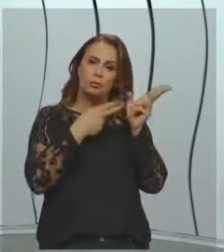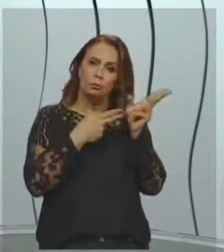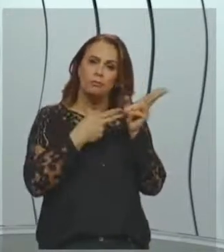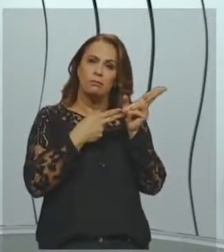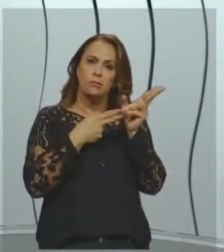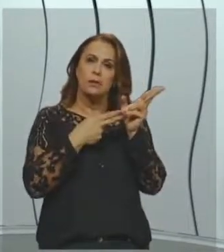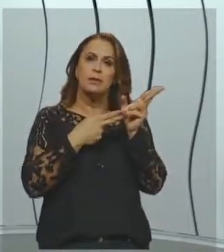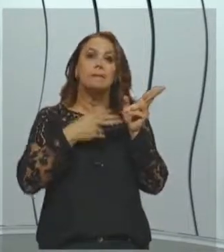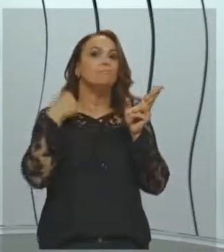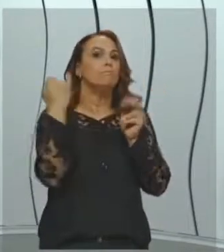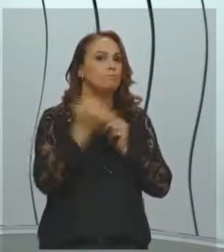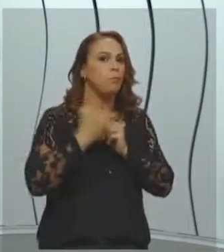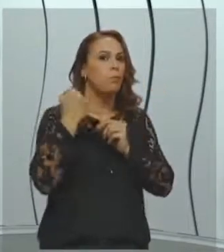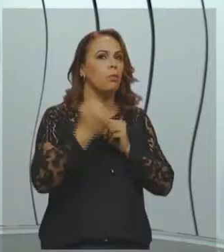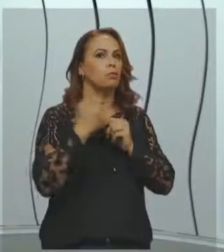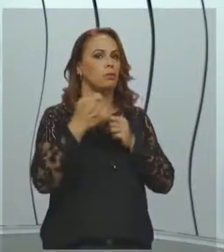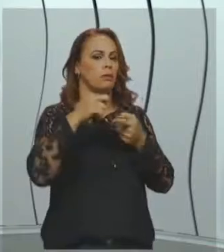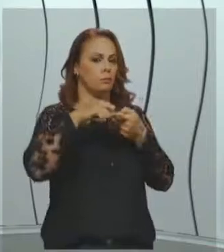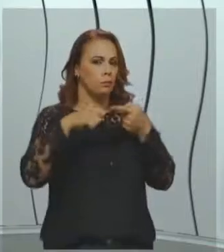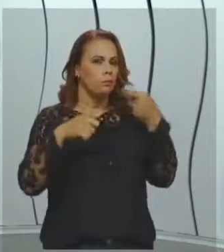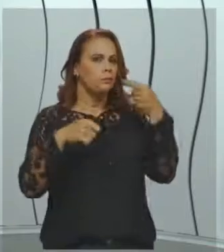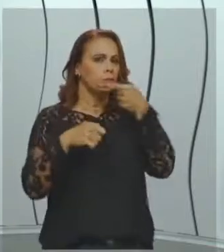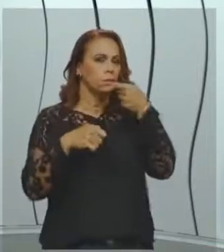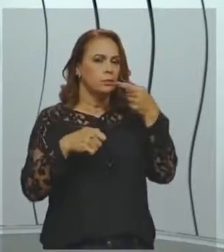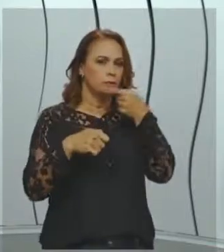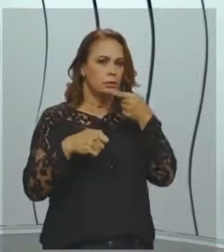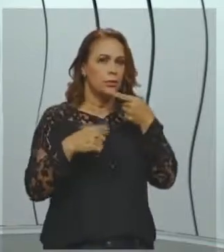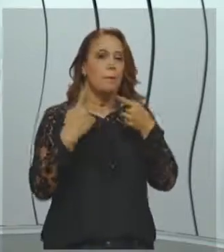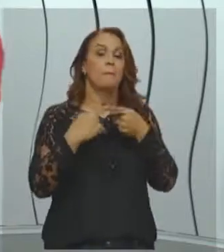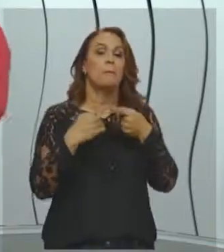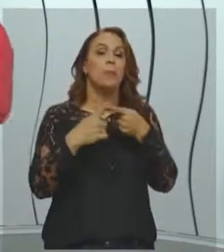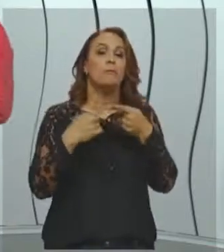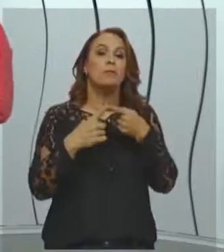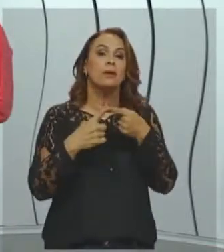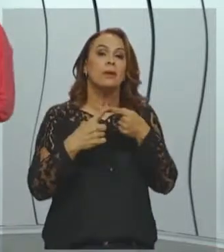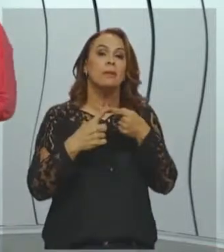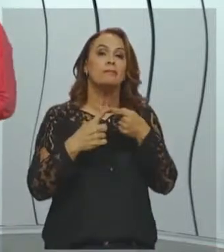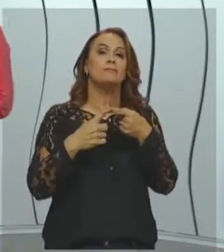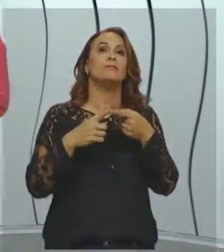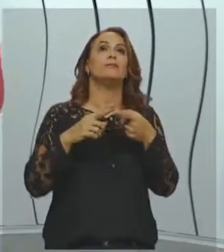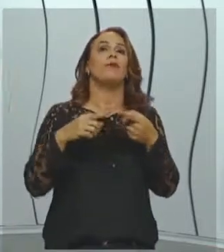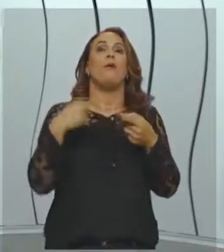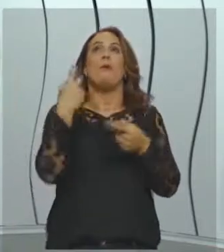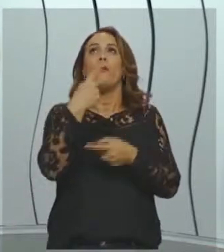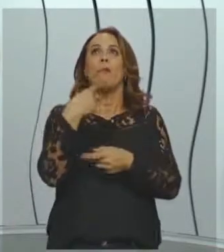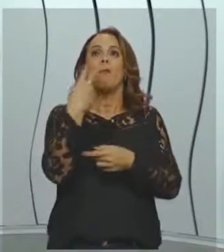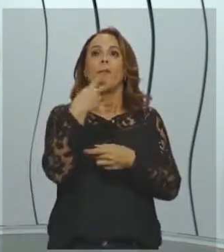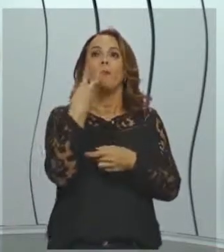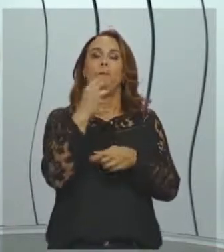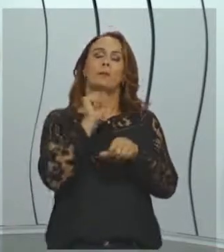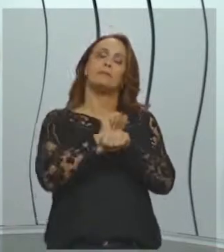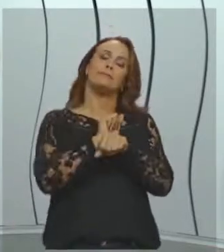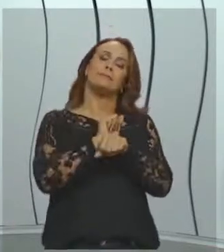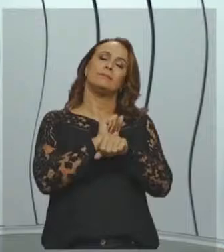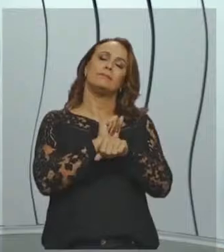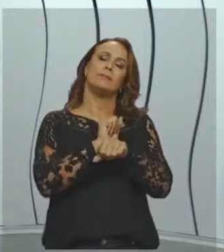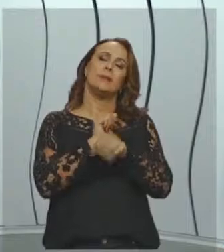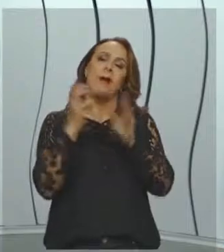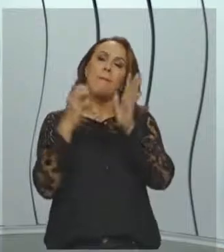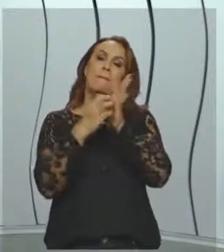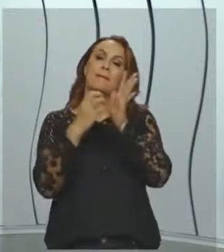as bactérias agem ali naqueles resíduos dos alimentos, atingindo aí os seus dentes. É